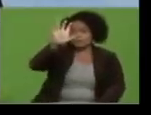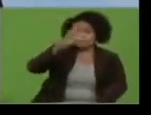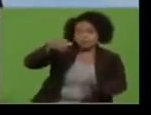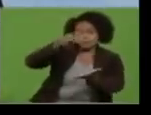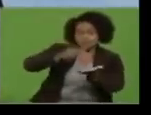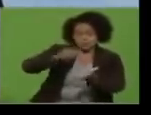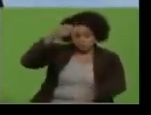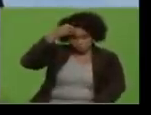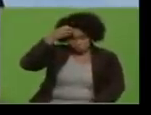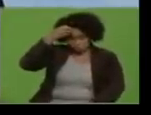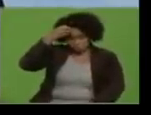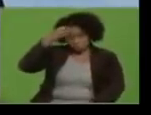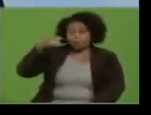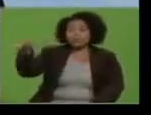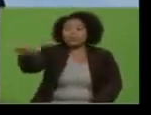Maputo.